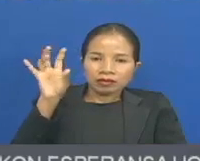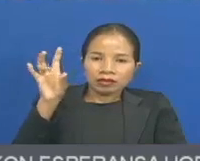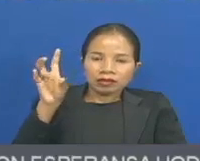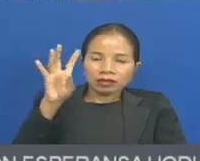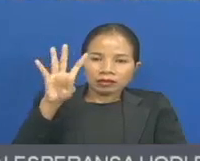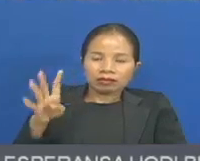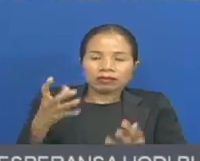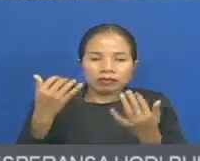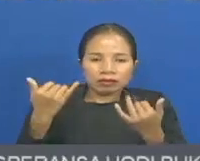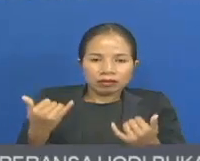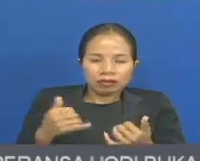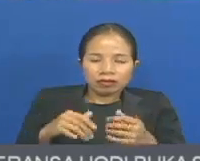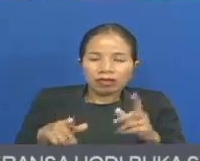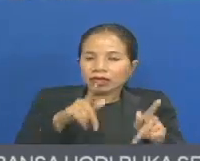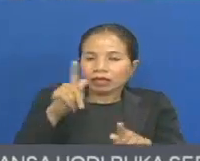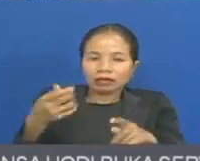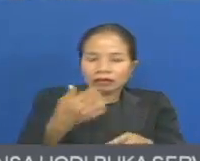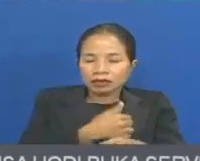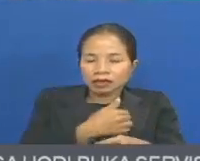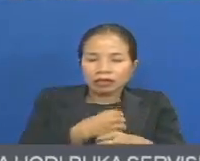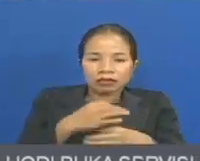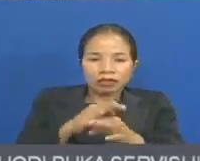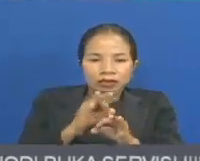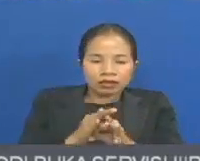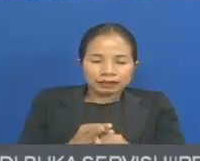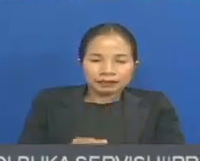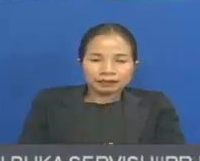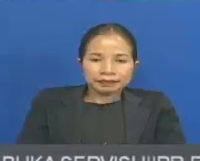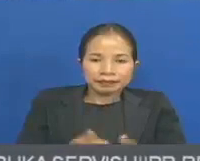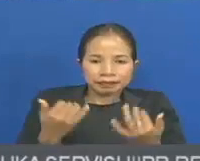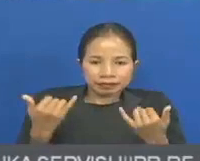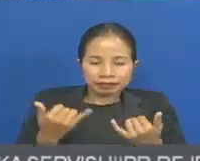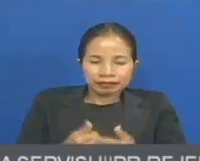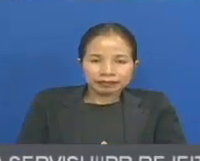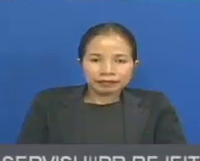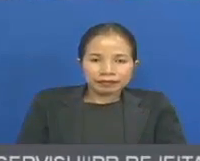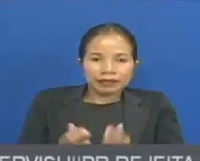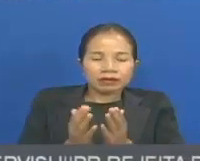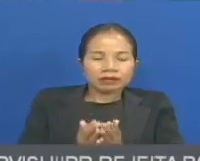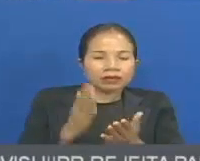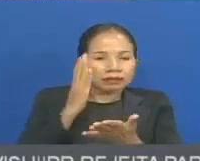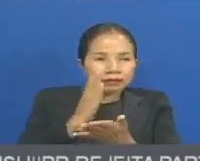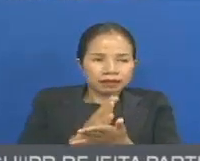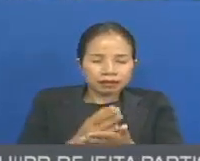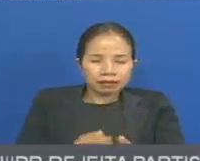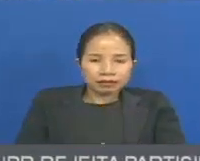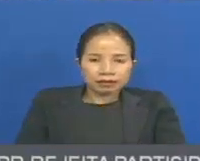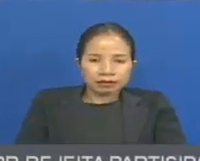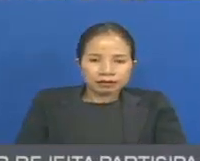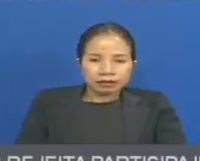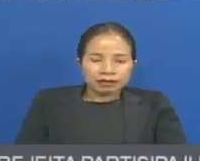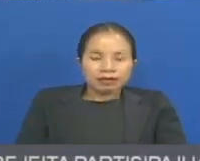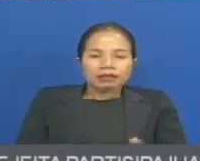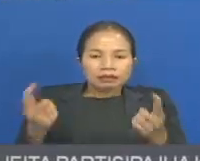1974 tau mai emal lah halo manuten sam tau in loro. Rono biar sira sih atraka hela hela kala. Nah, sih mai